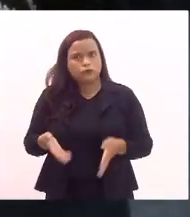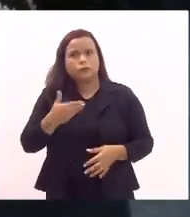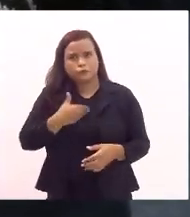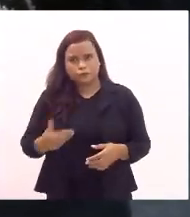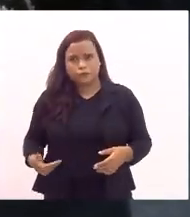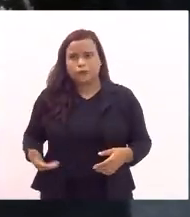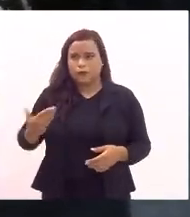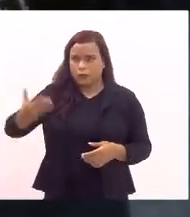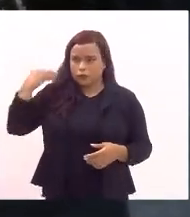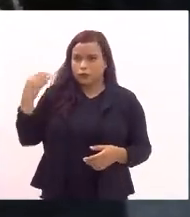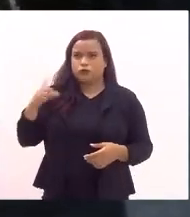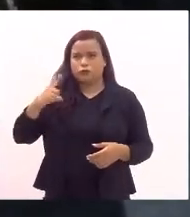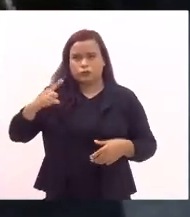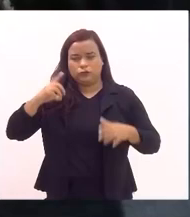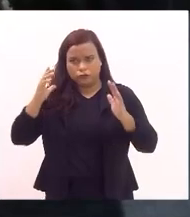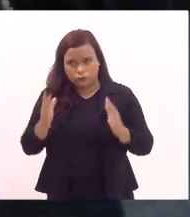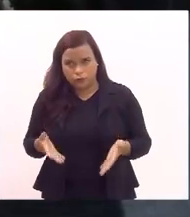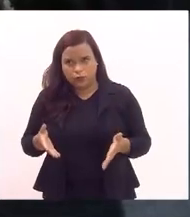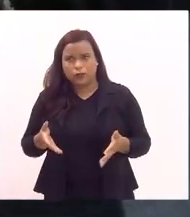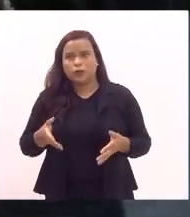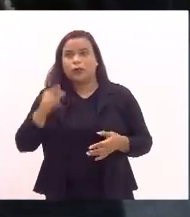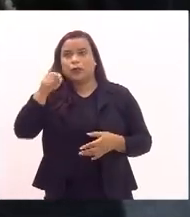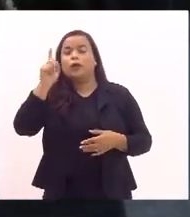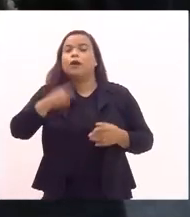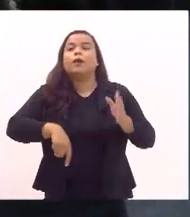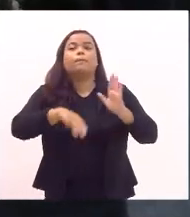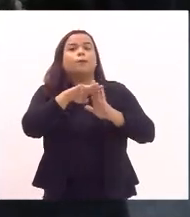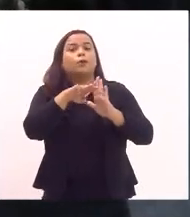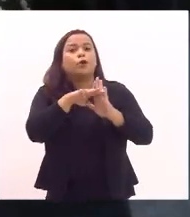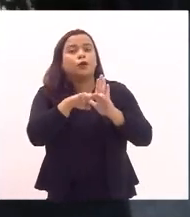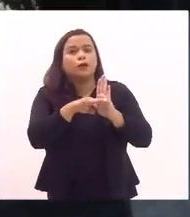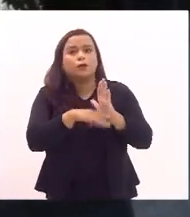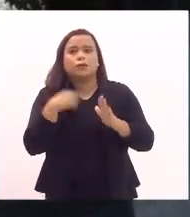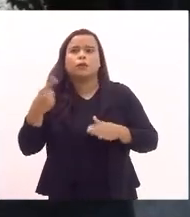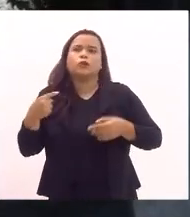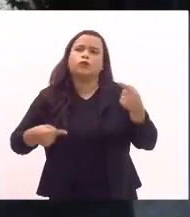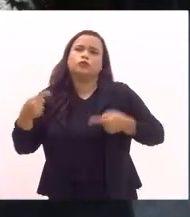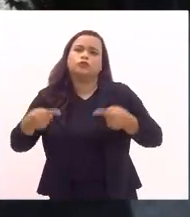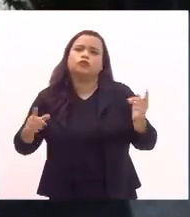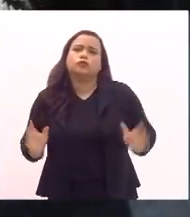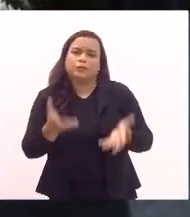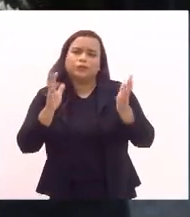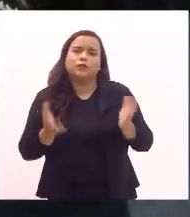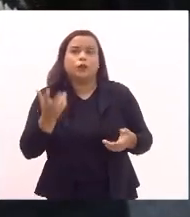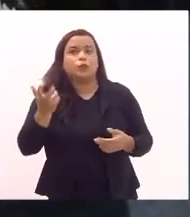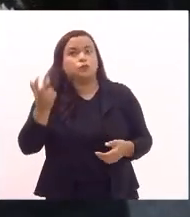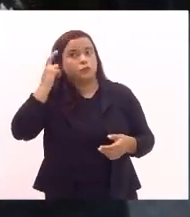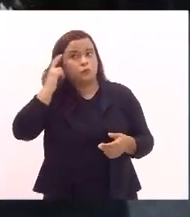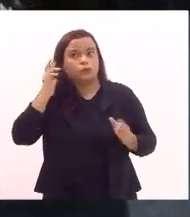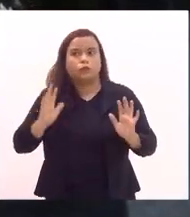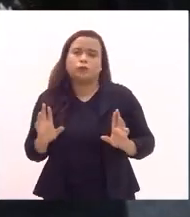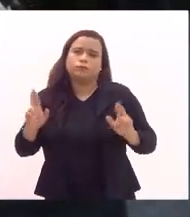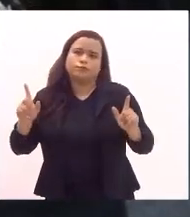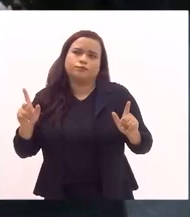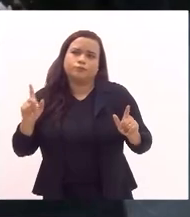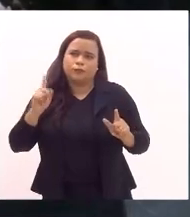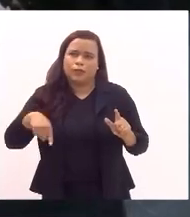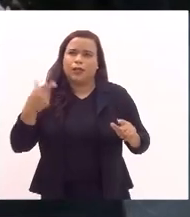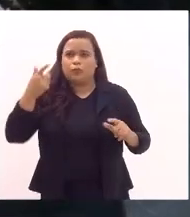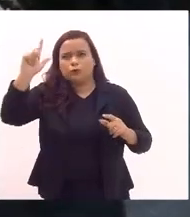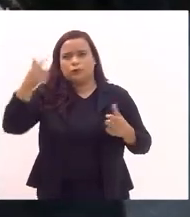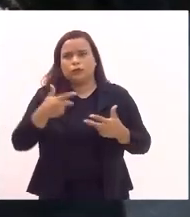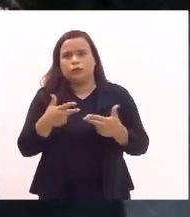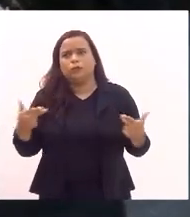o atual governo não é ser um programa A gente tá discutindo aqui em incentivo cultural é outra